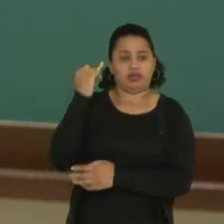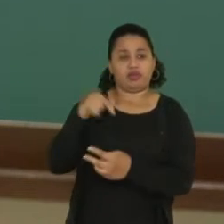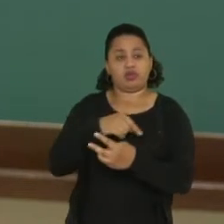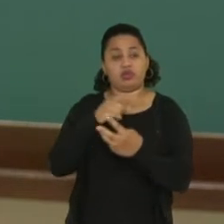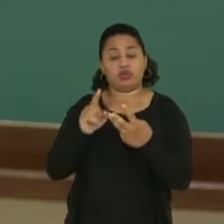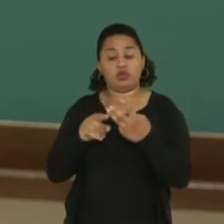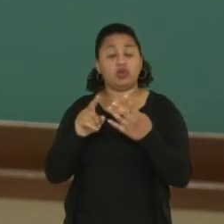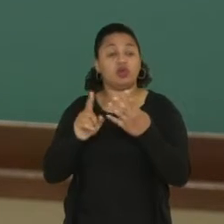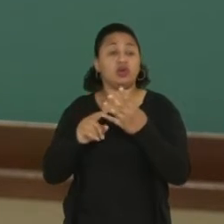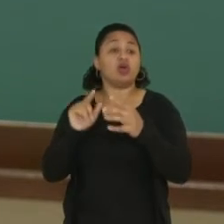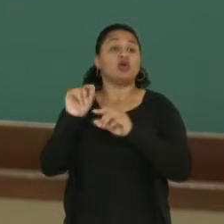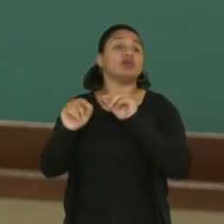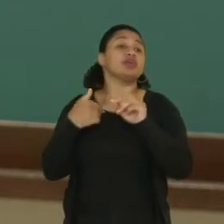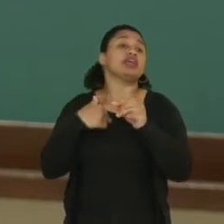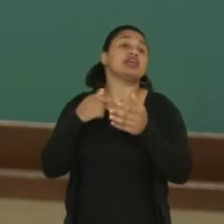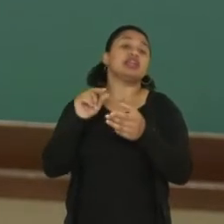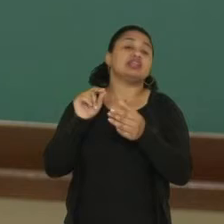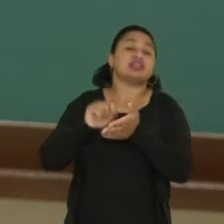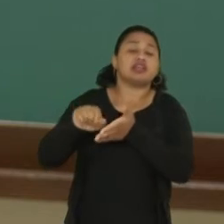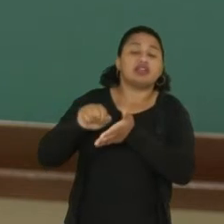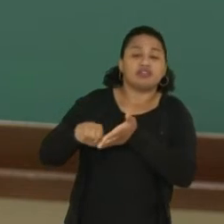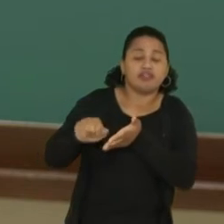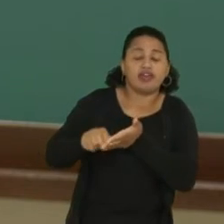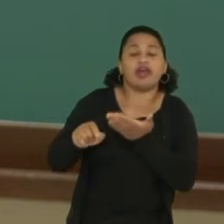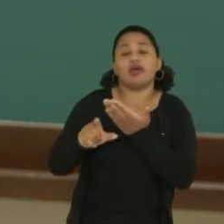cito obras e principais contribuições.